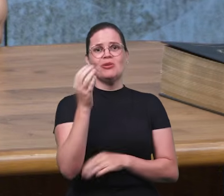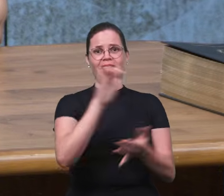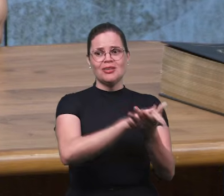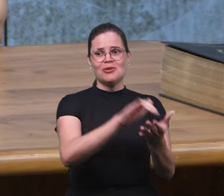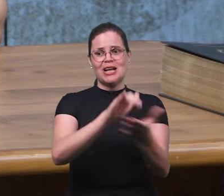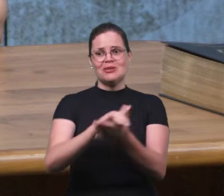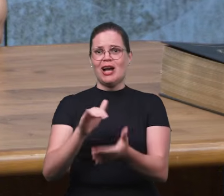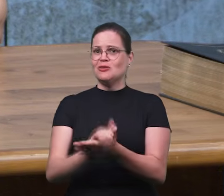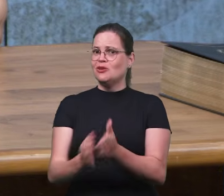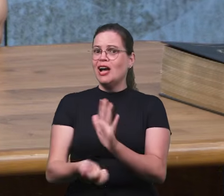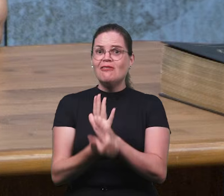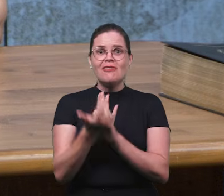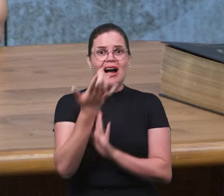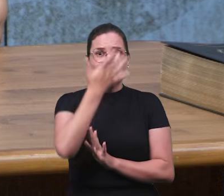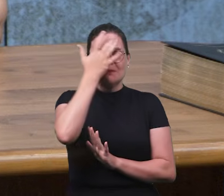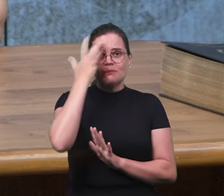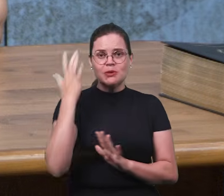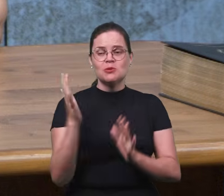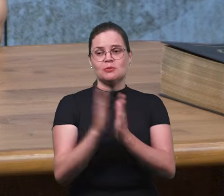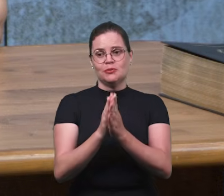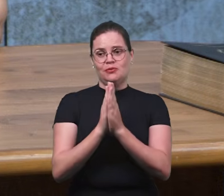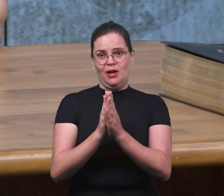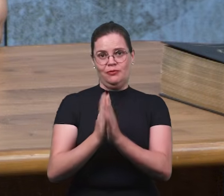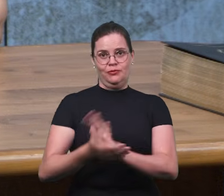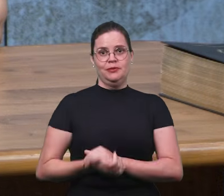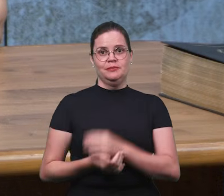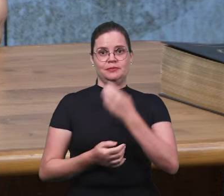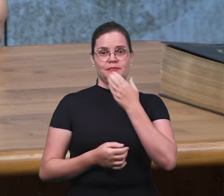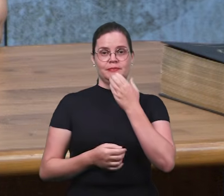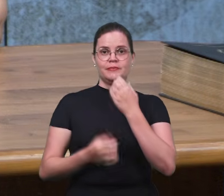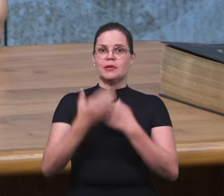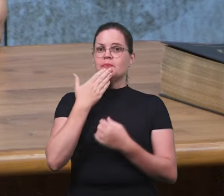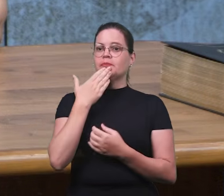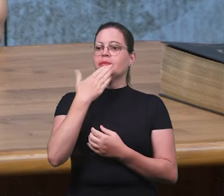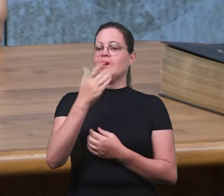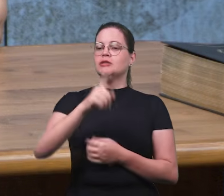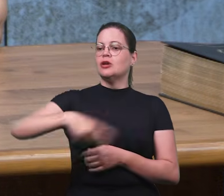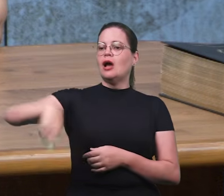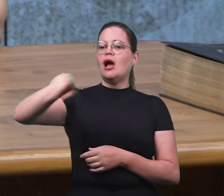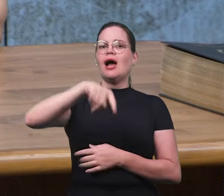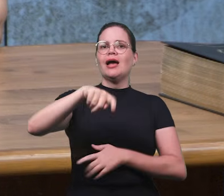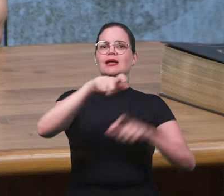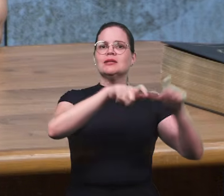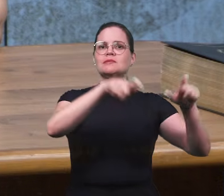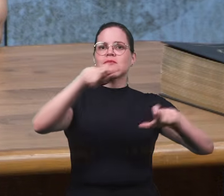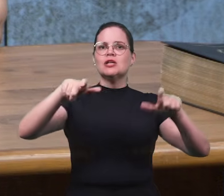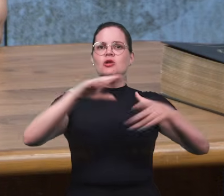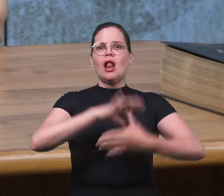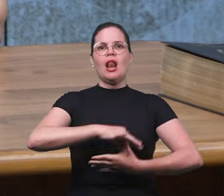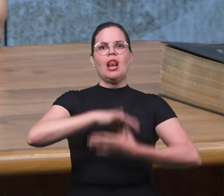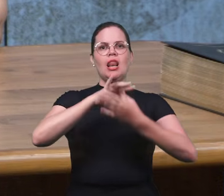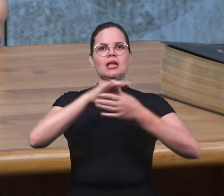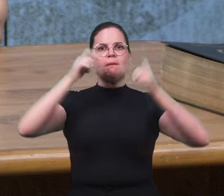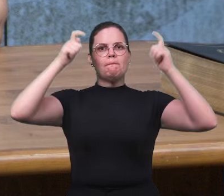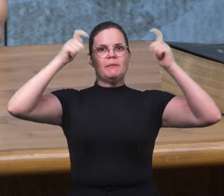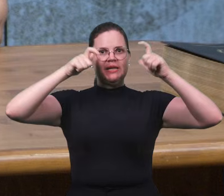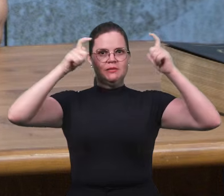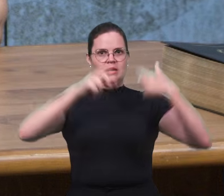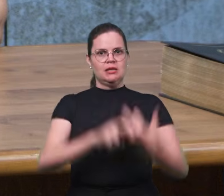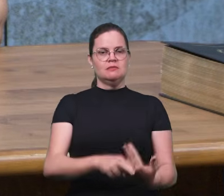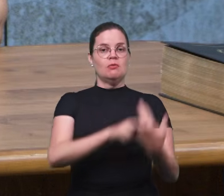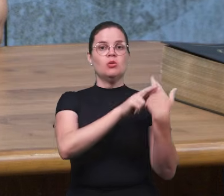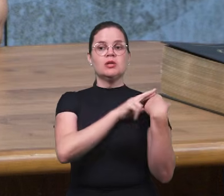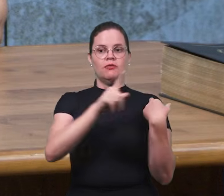negócio. Ora, ponham-se os nossos príncipes por toda a congregação sobre este